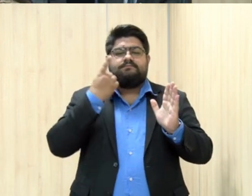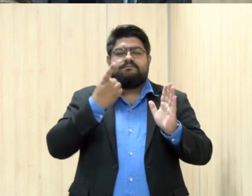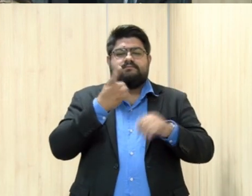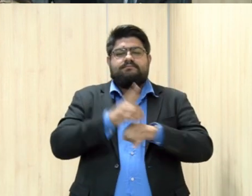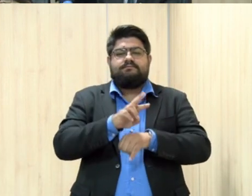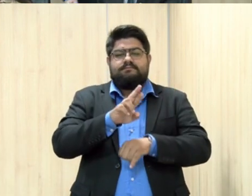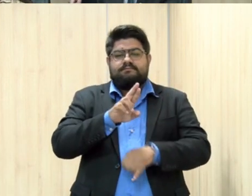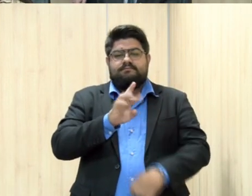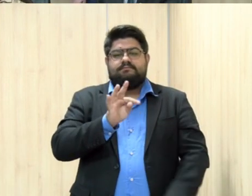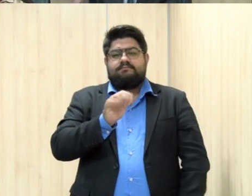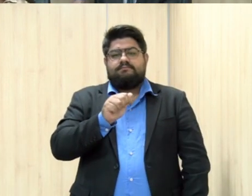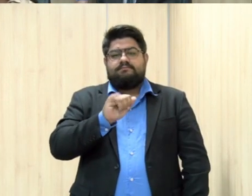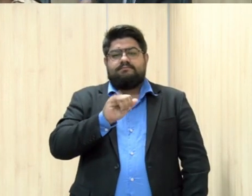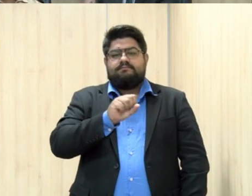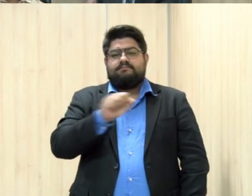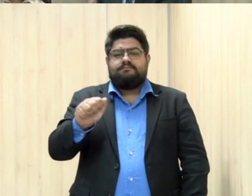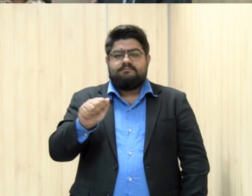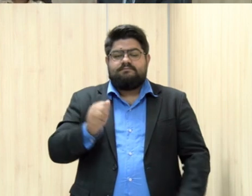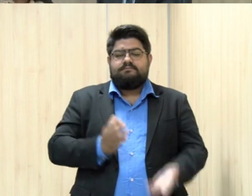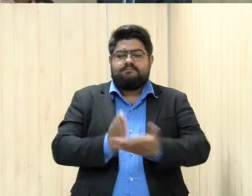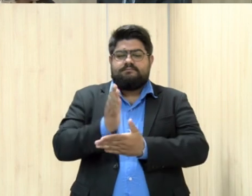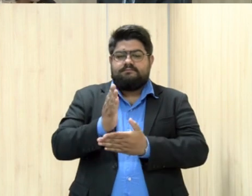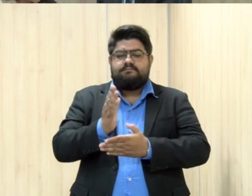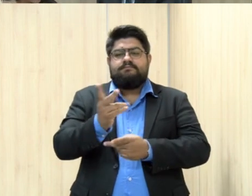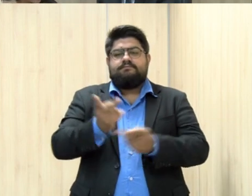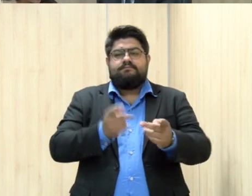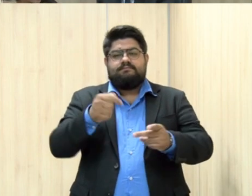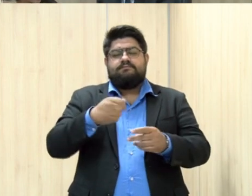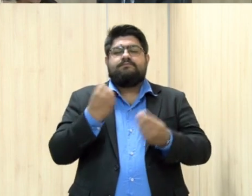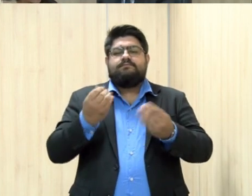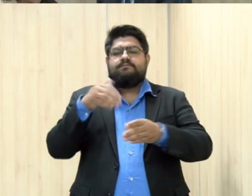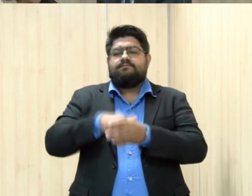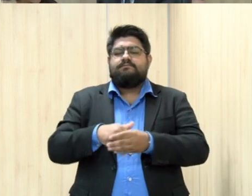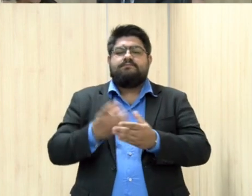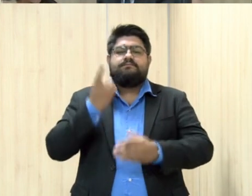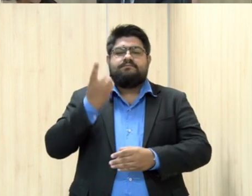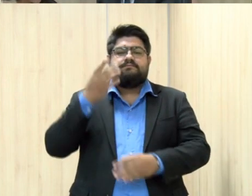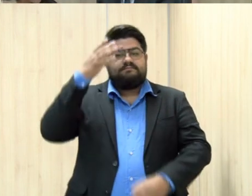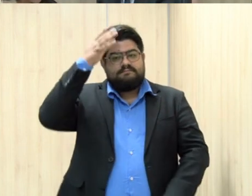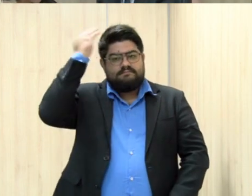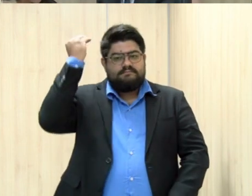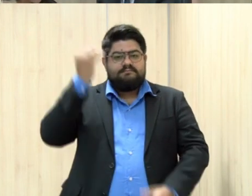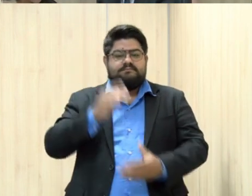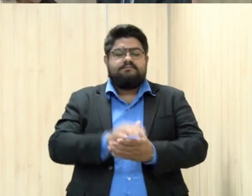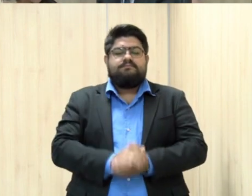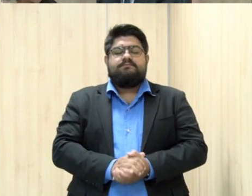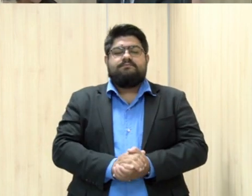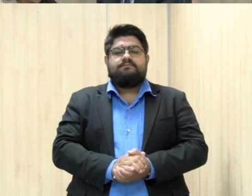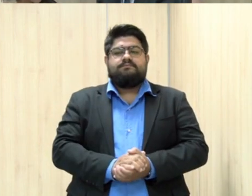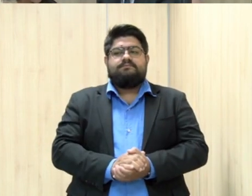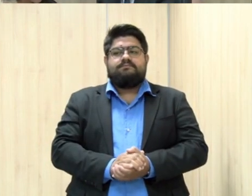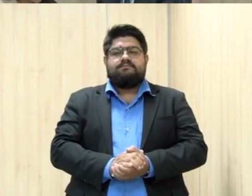deputada Thaíssa pela aprovação da matéria pergunta como voto Deputado Rodrigo Camargo